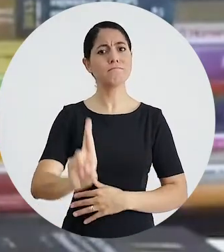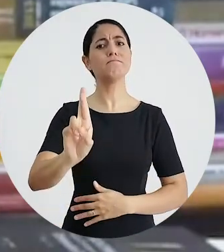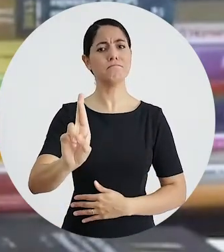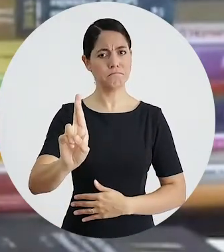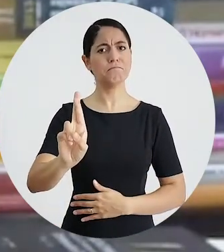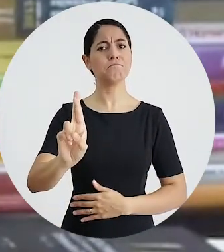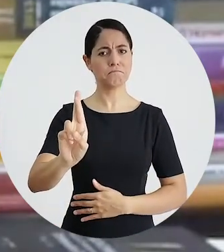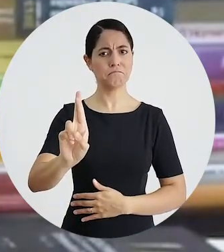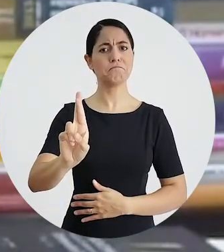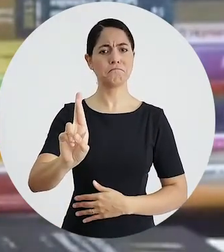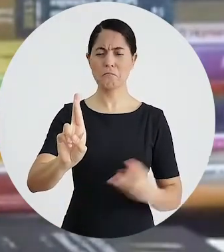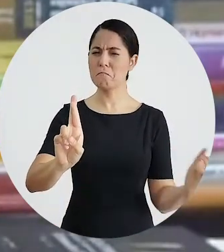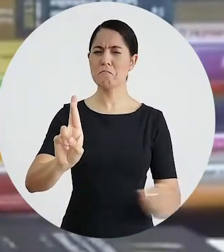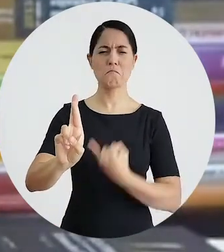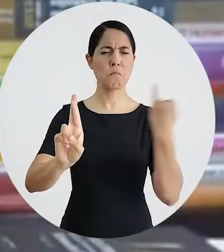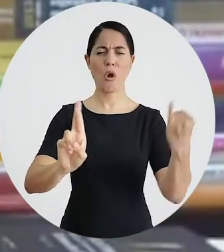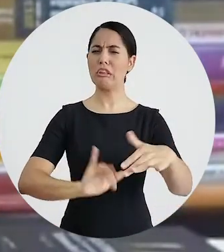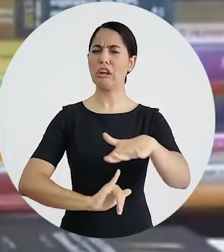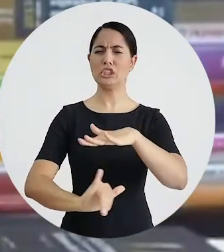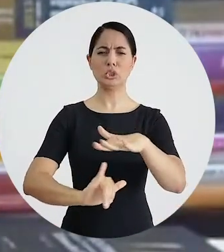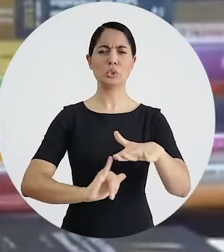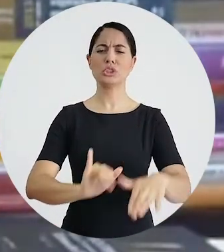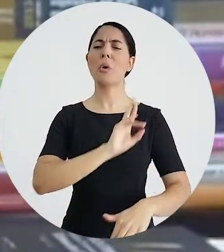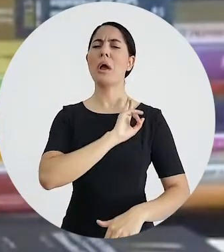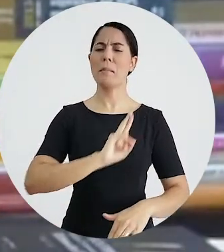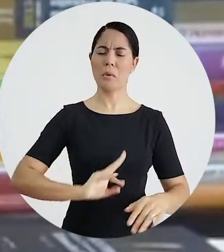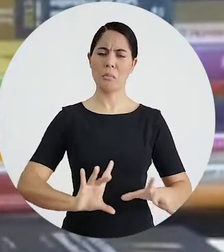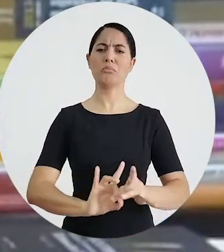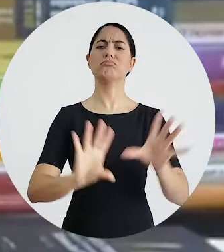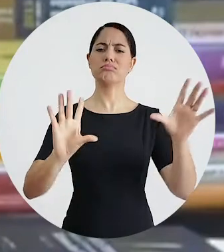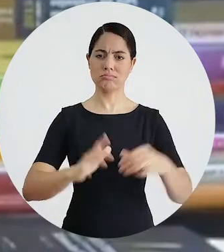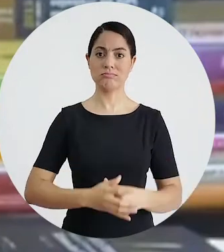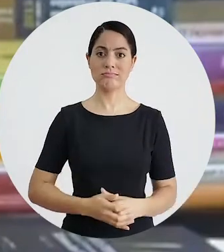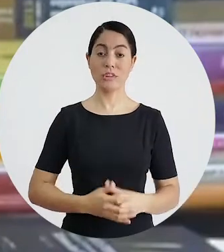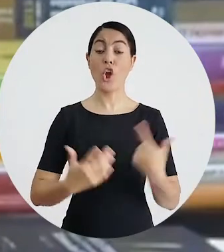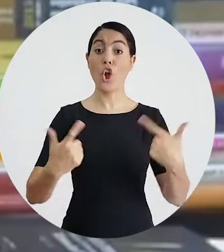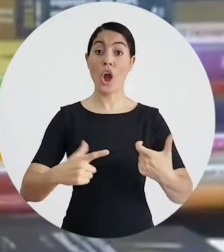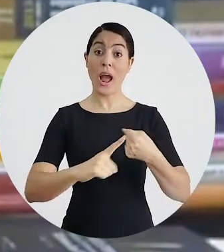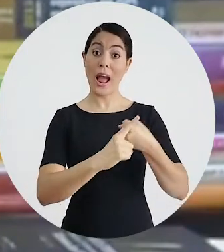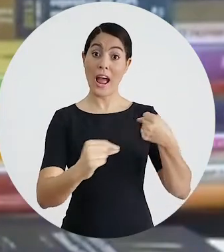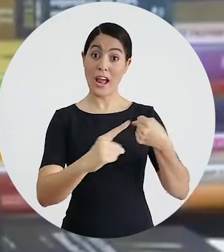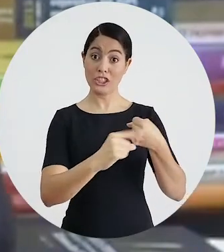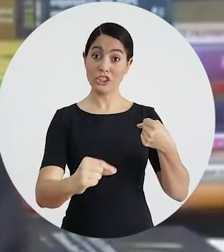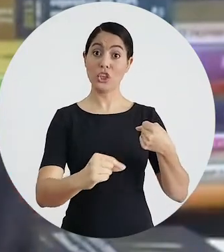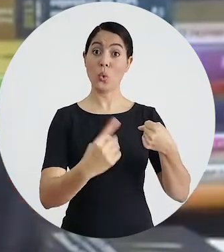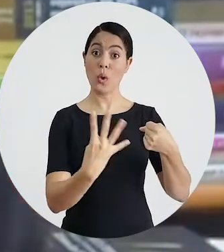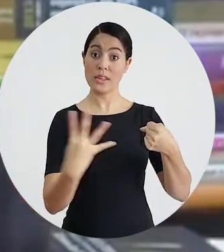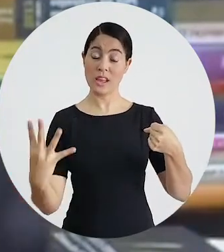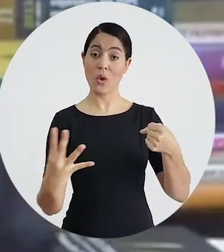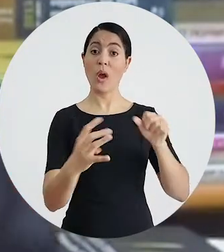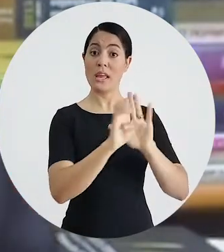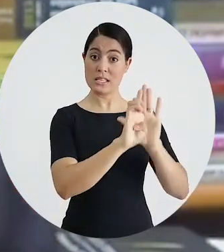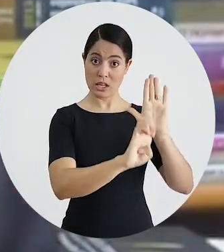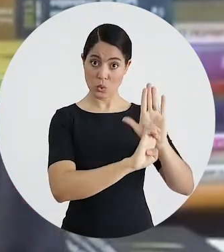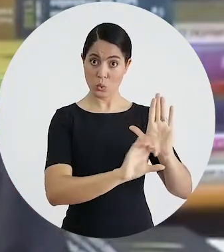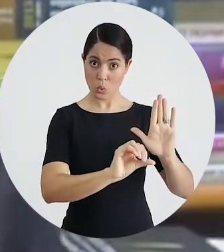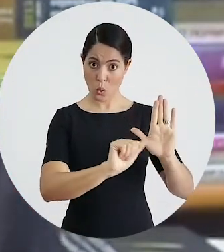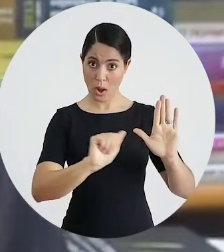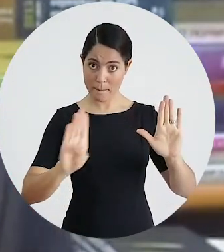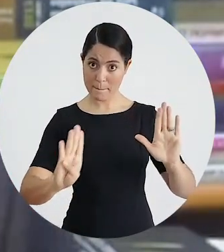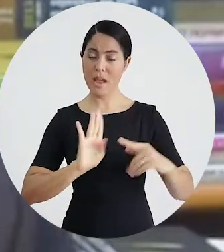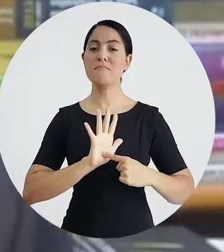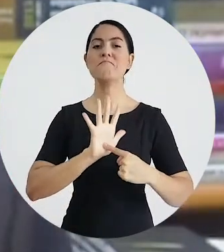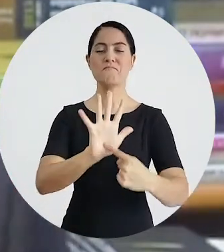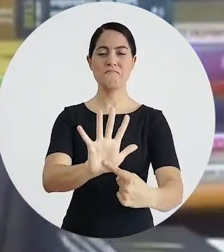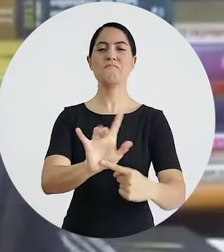representa como instituição essencialmente republicana. O que está no artigo 44 do Estatuto da OAB